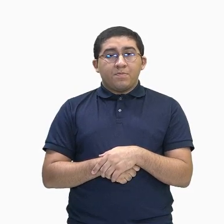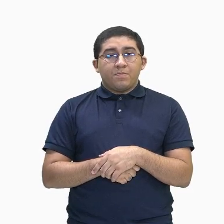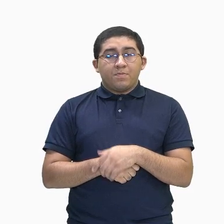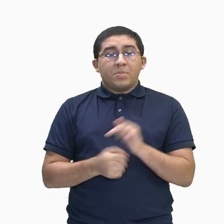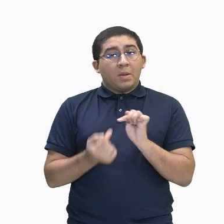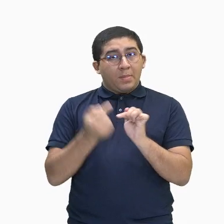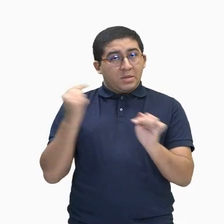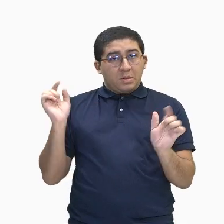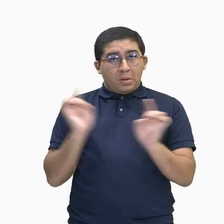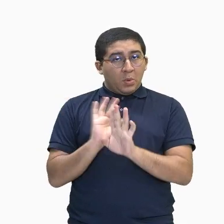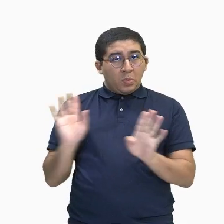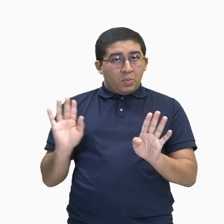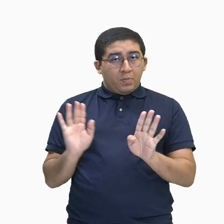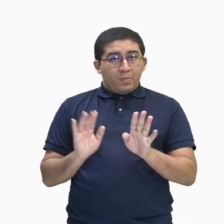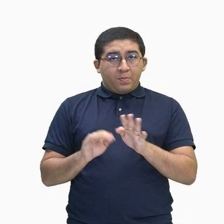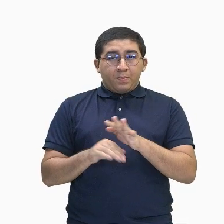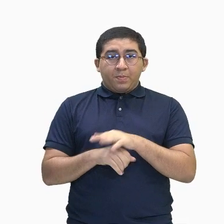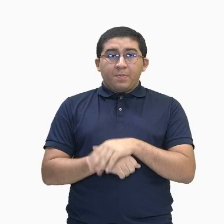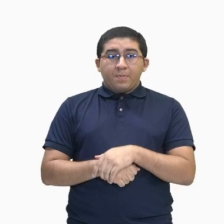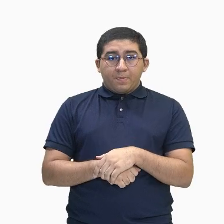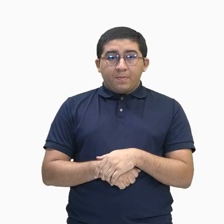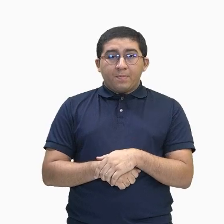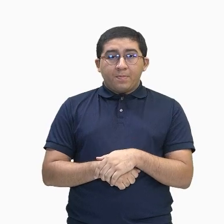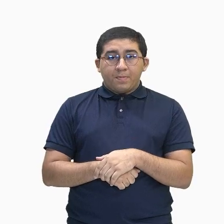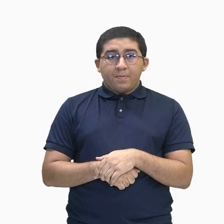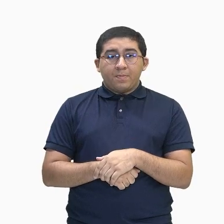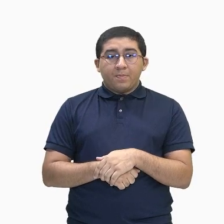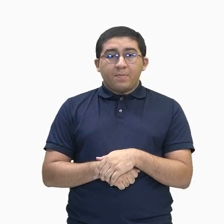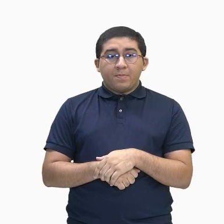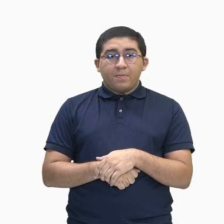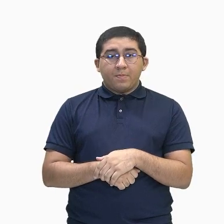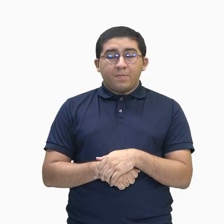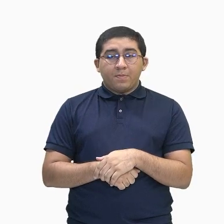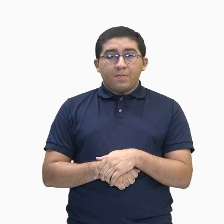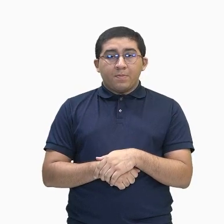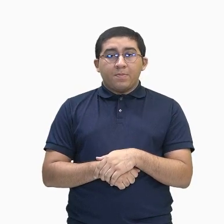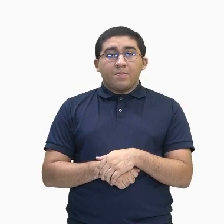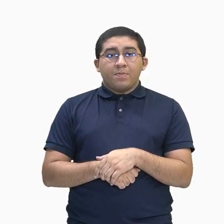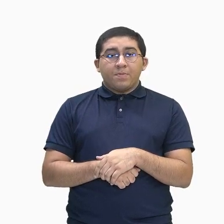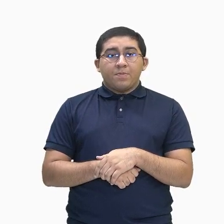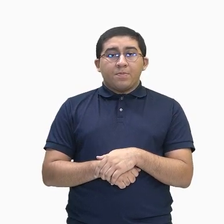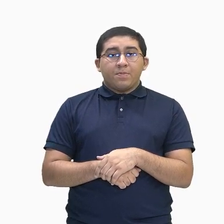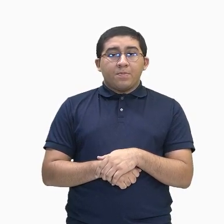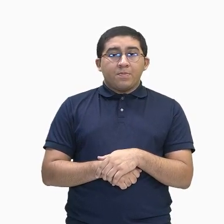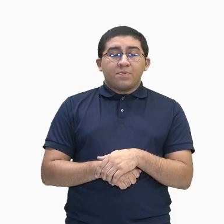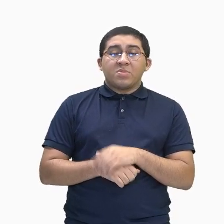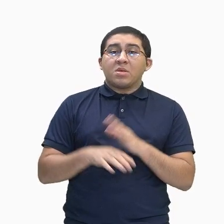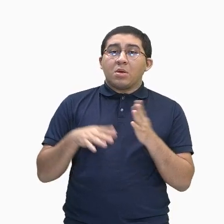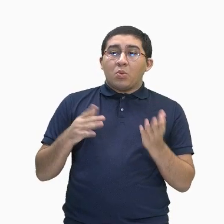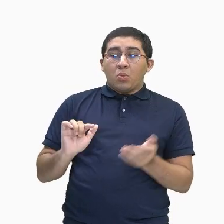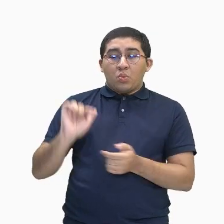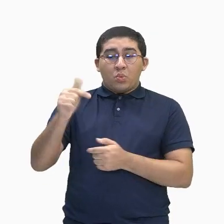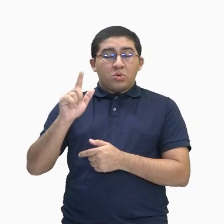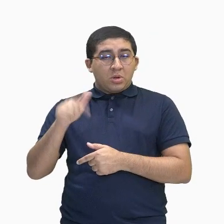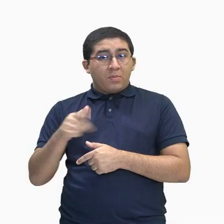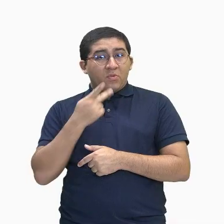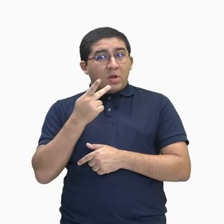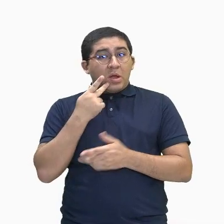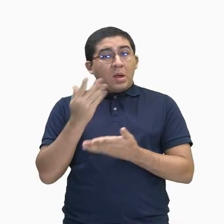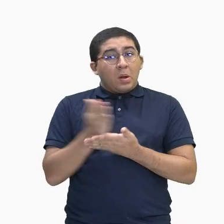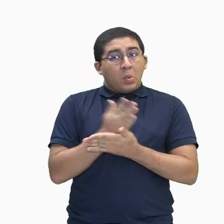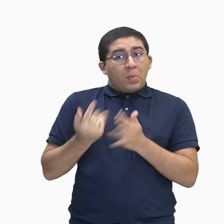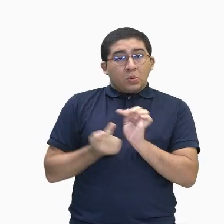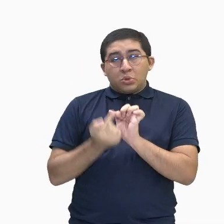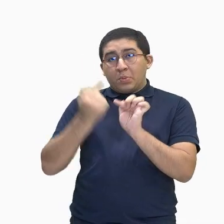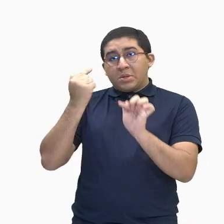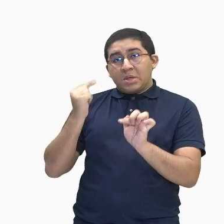o past continuous para contar algo no passado que estava acontecendo, ok? Vamos para as